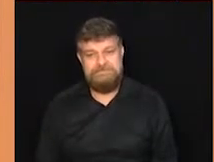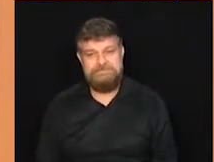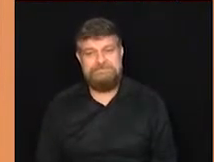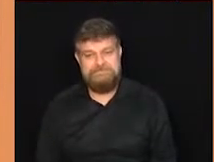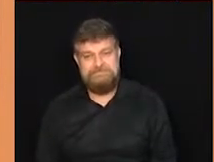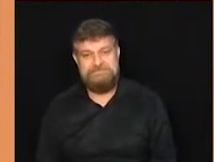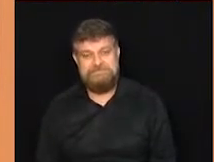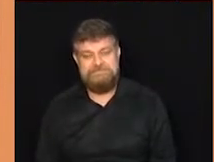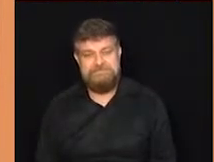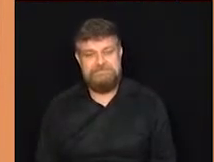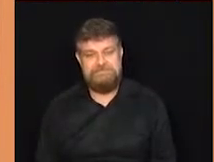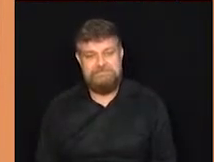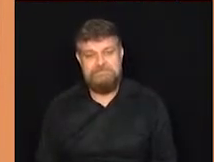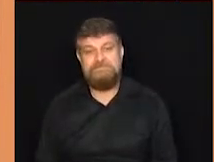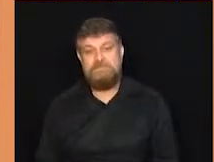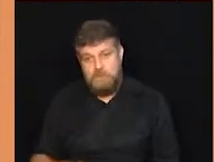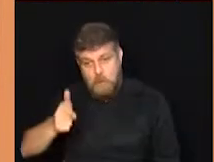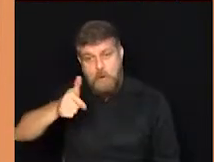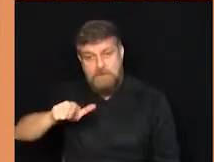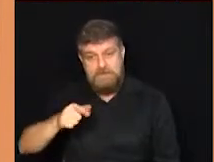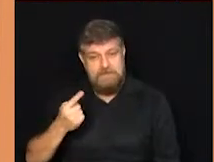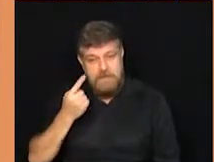comunicacão@campinas.sp.leg.br.